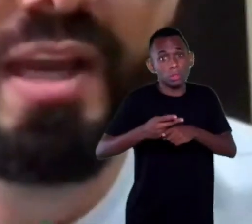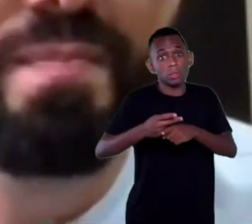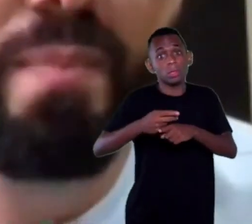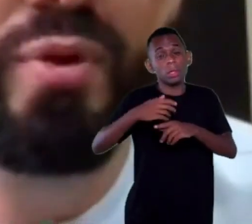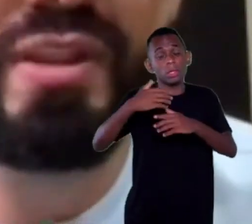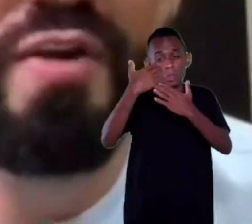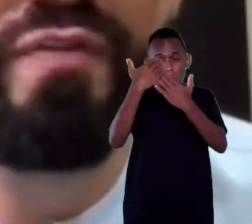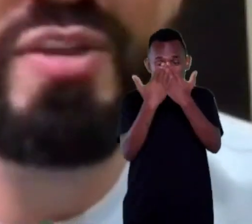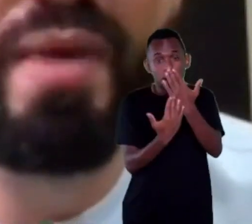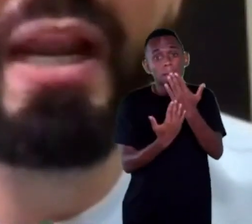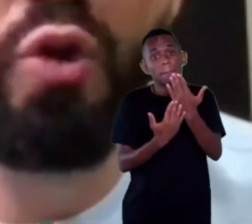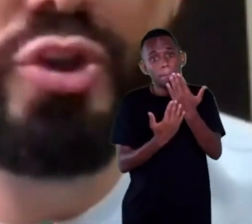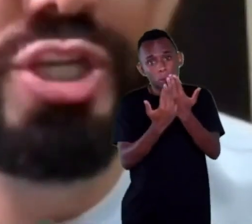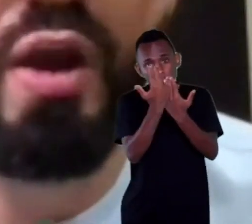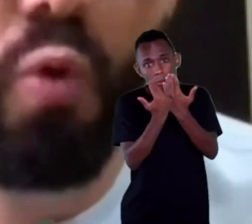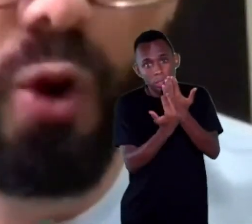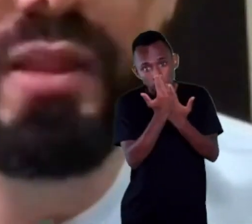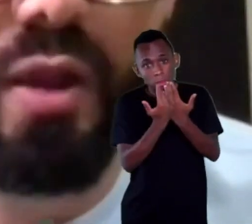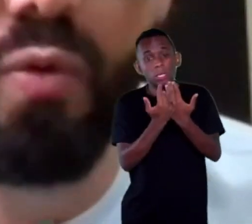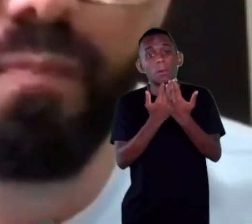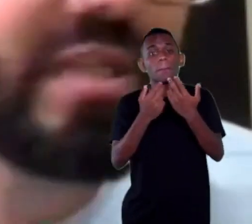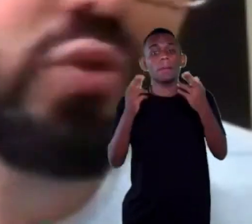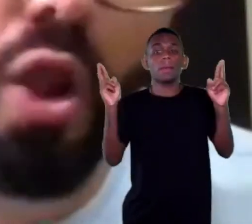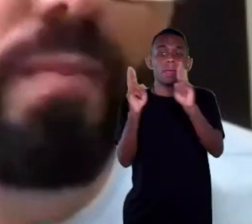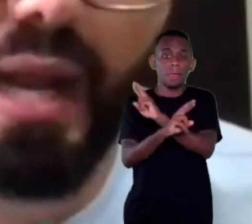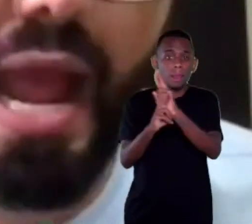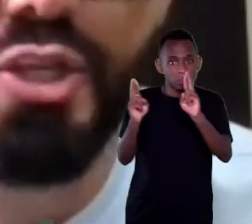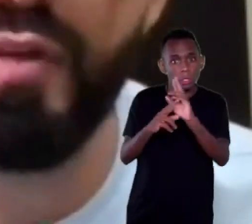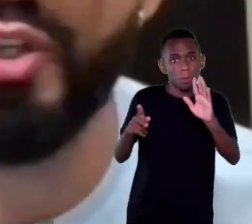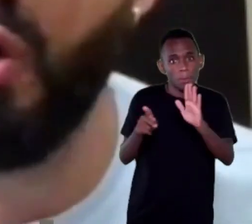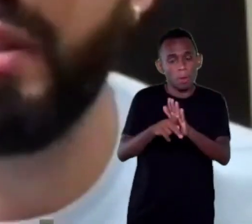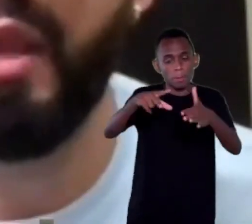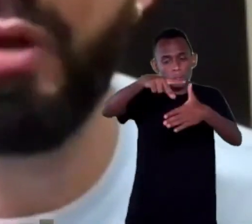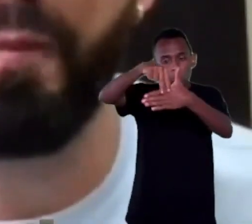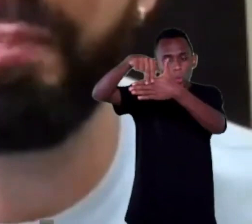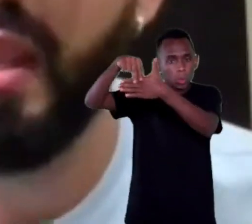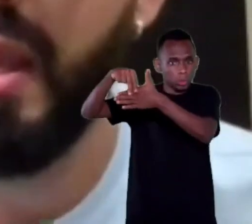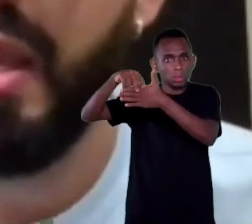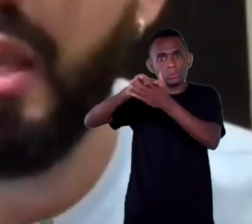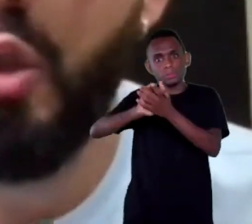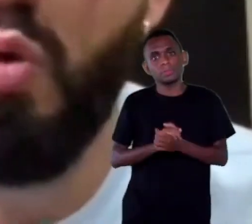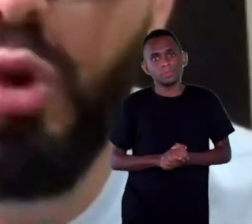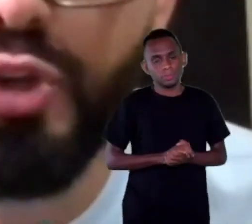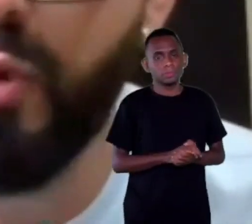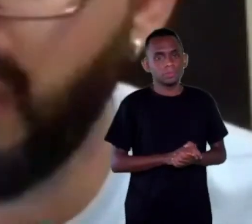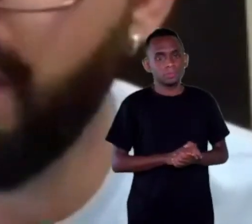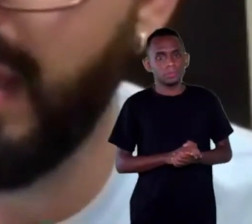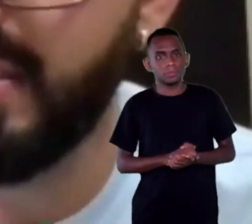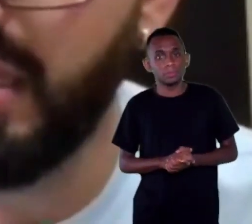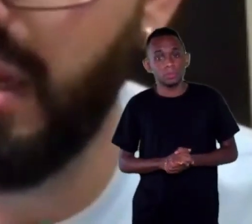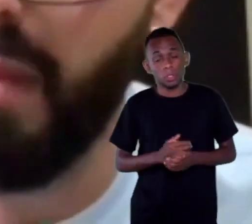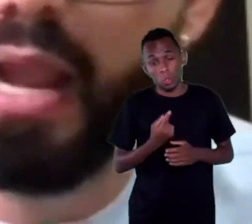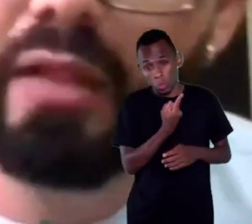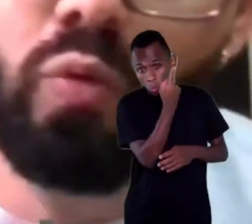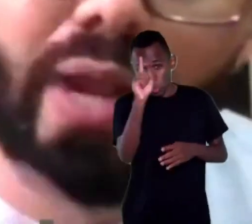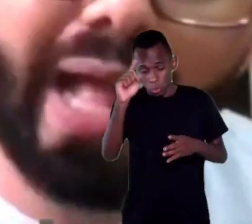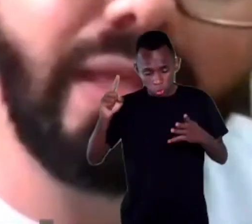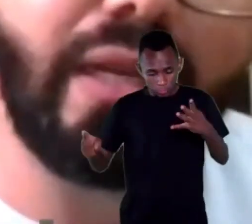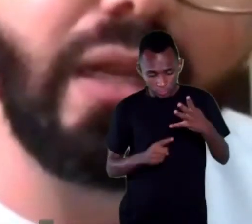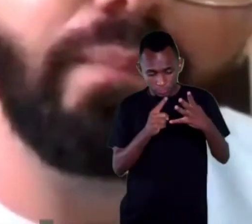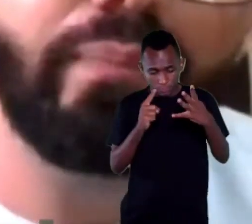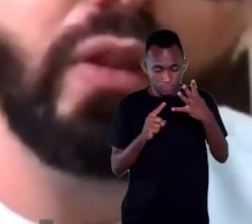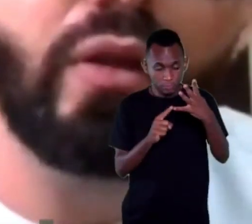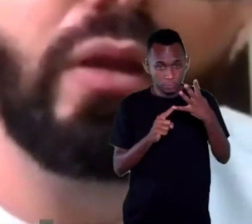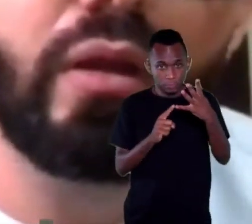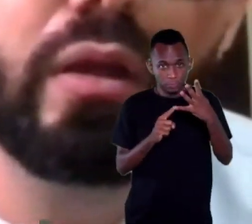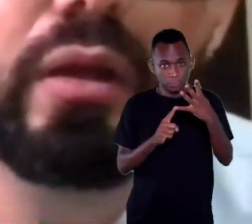xilografura, para poder fazer uma analogia ao cordel, mas não é uma narrativa de cordel, não. E o último, que também está sendo trabalhado, o